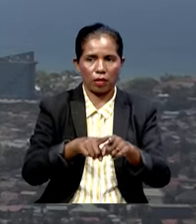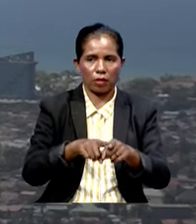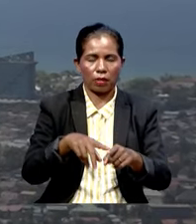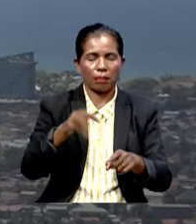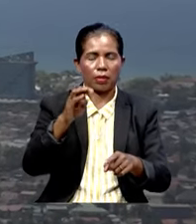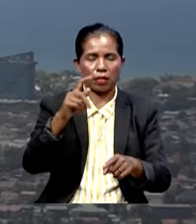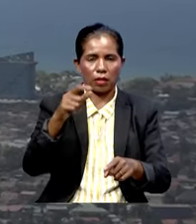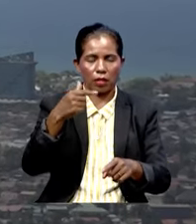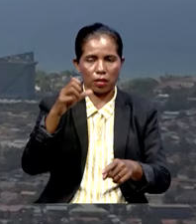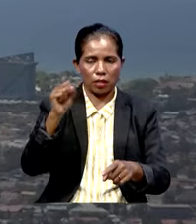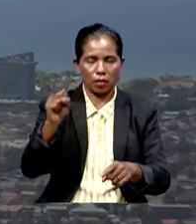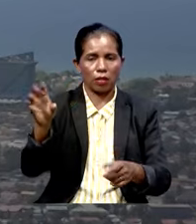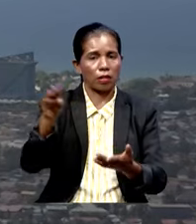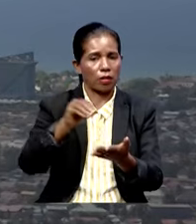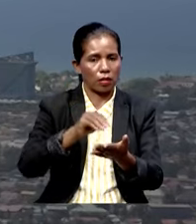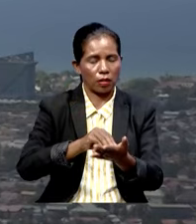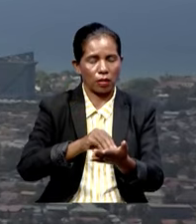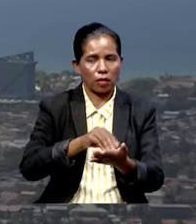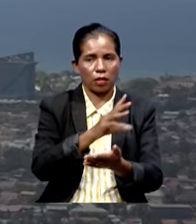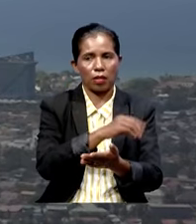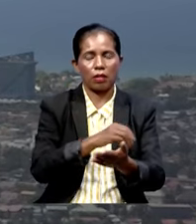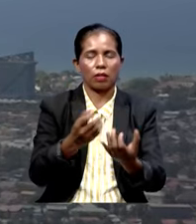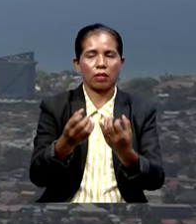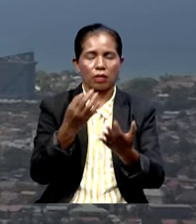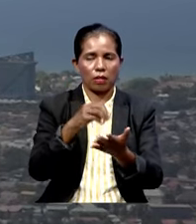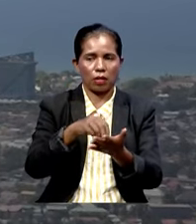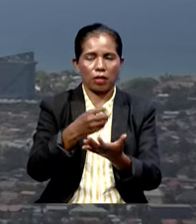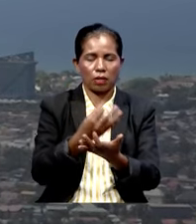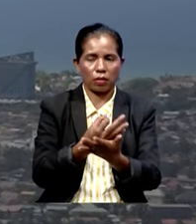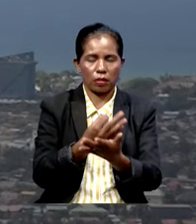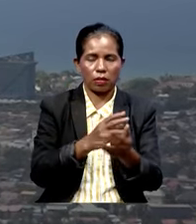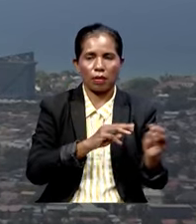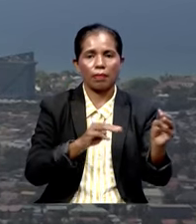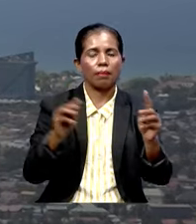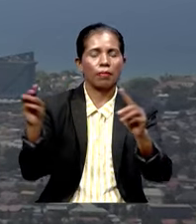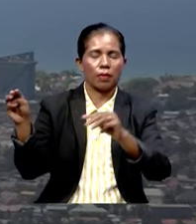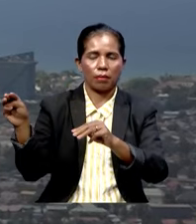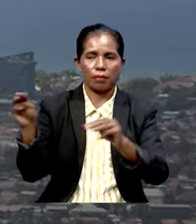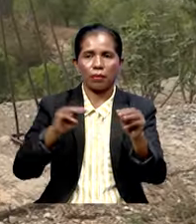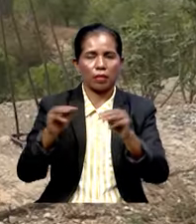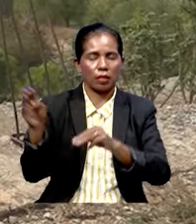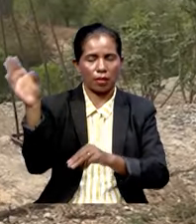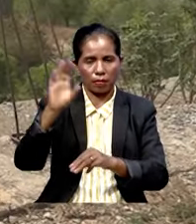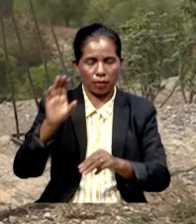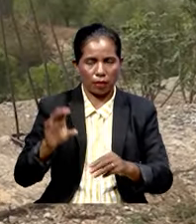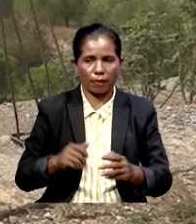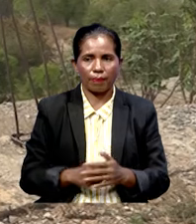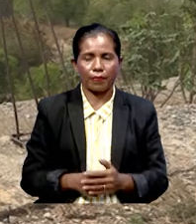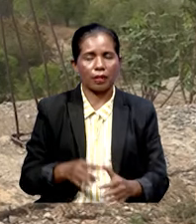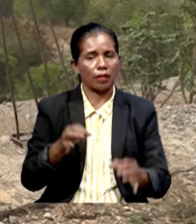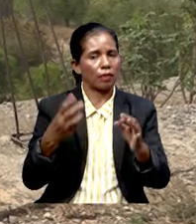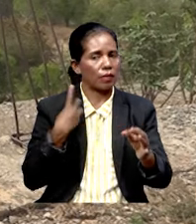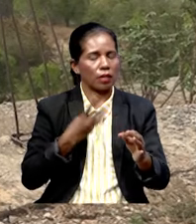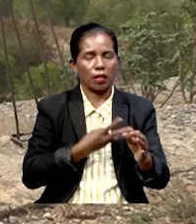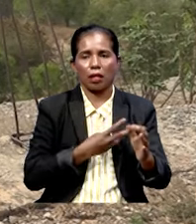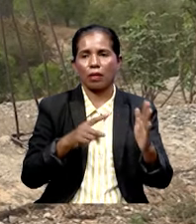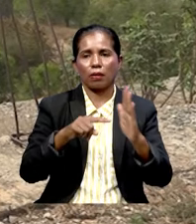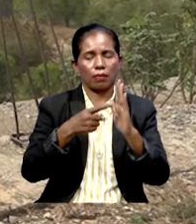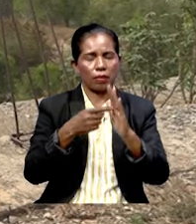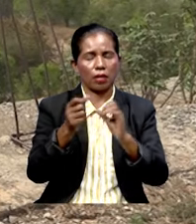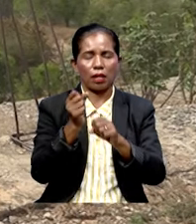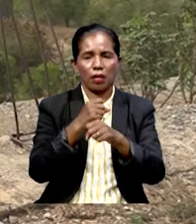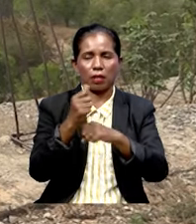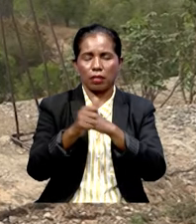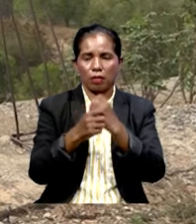mitigasaun, adaptasaun, no financiamento ba mudansa klimatika. Se ita la hahu haloasaun